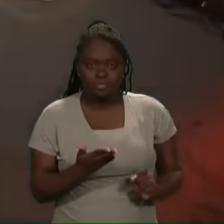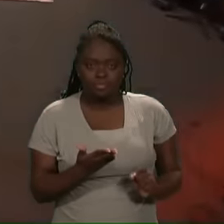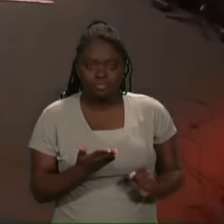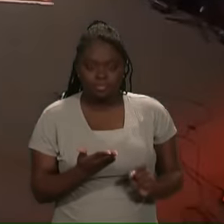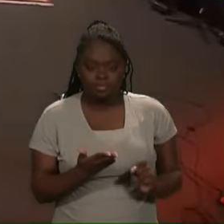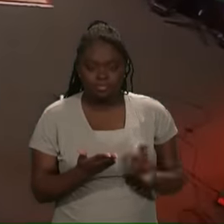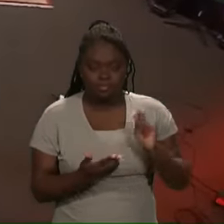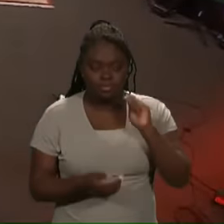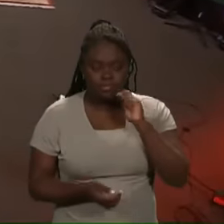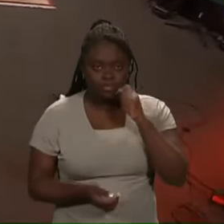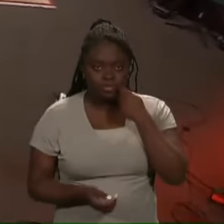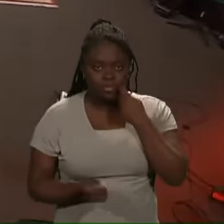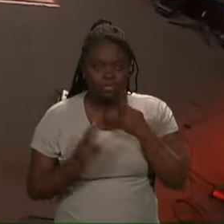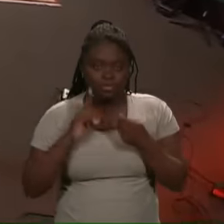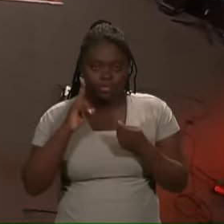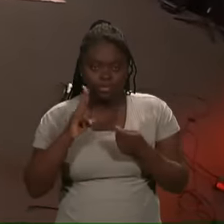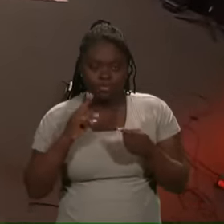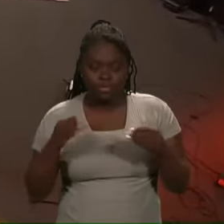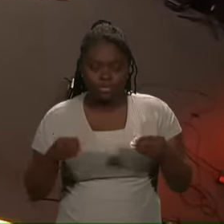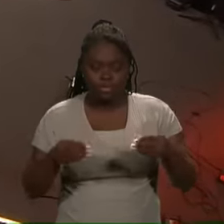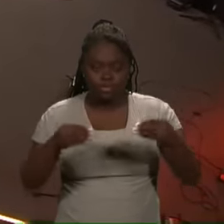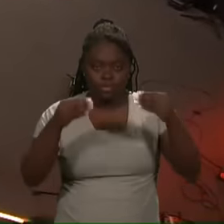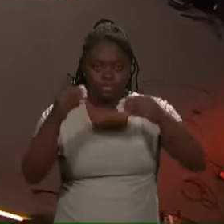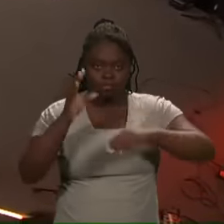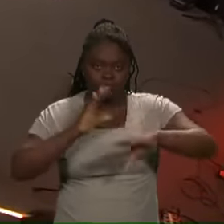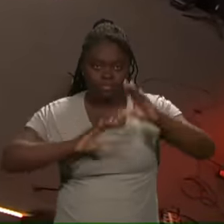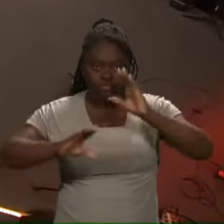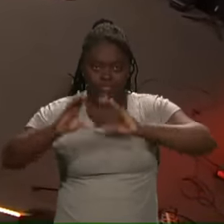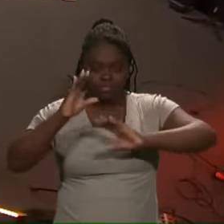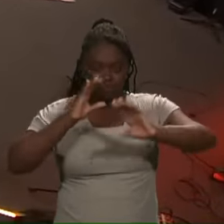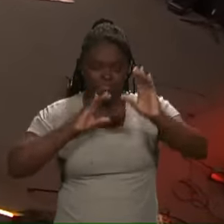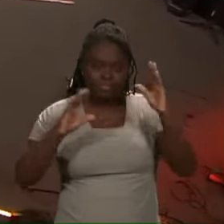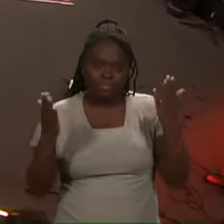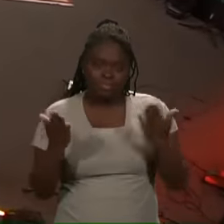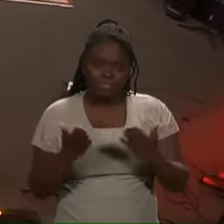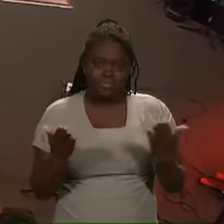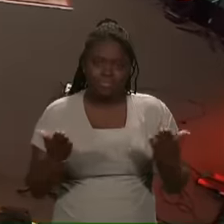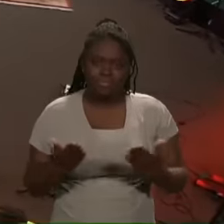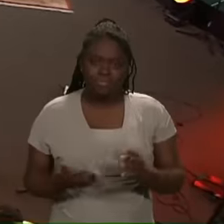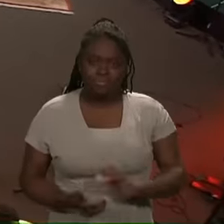Olhe para o pão e para o cálice e cante adorando.